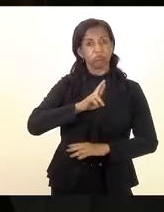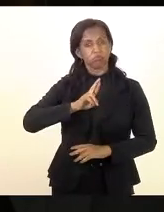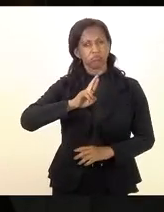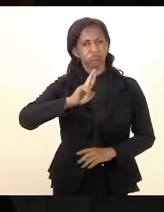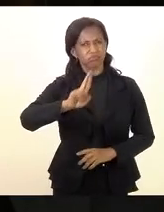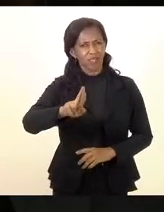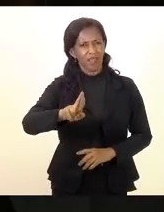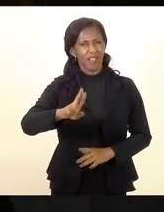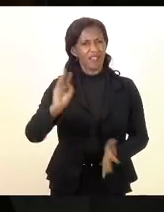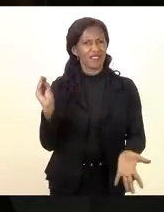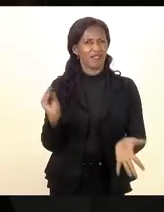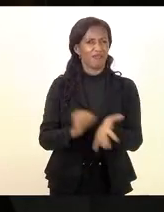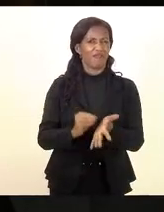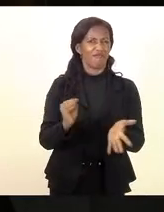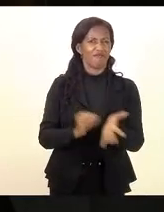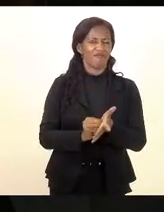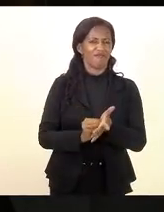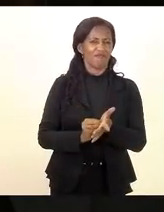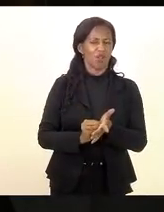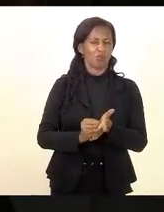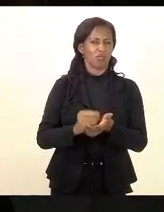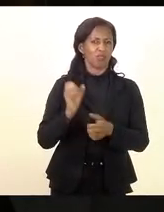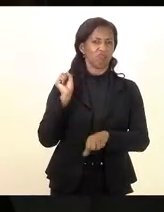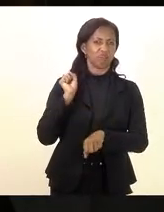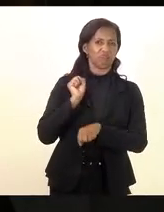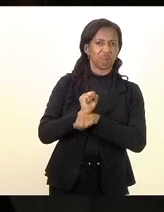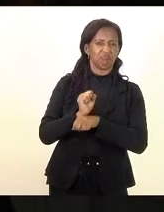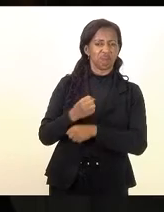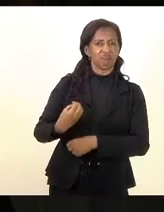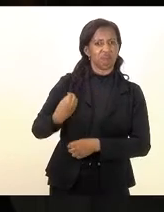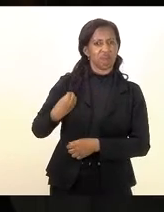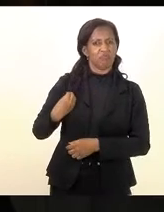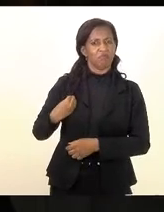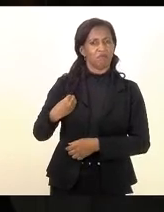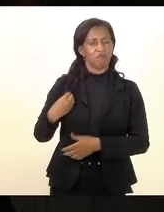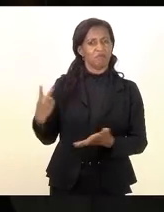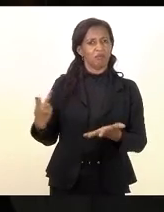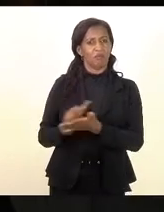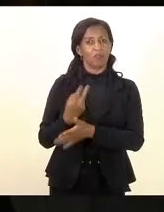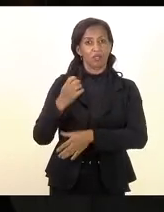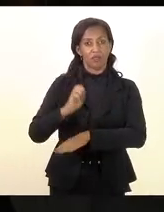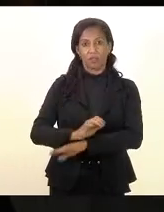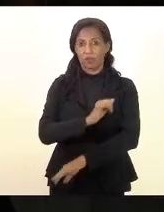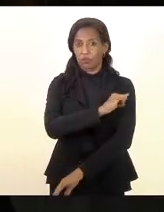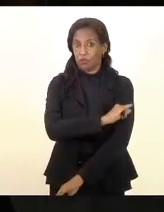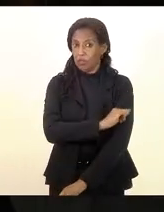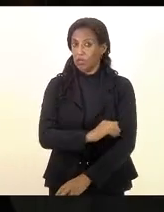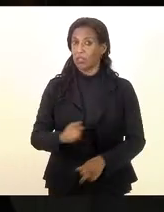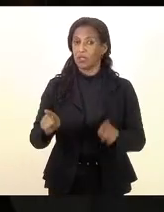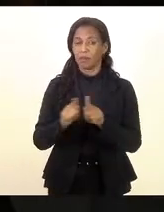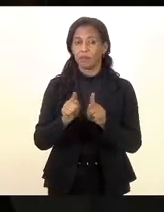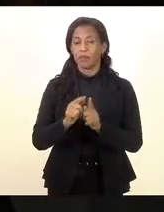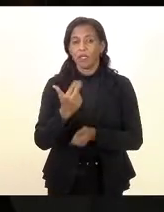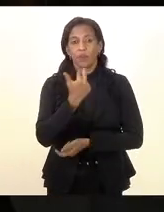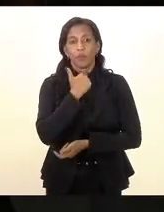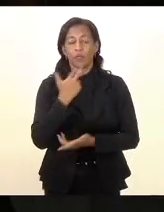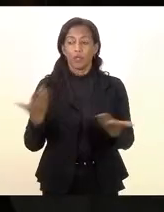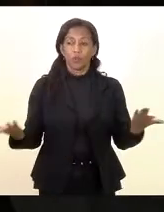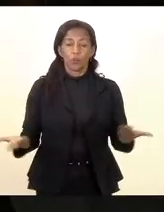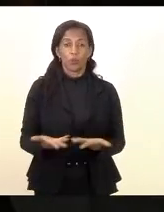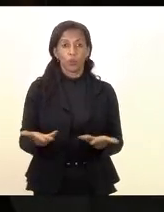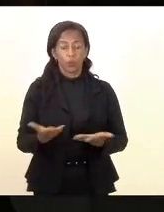desesperança que toma conta do povo do estado do Rio de Janeiro e aí eu não poderia deixar hoje